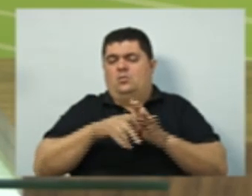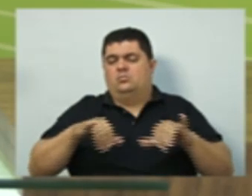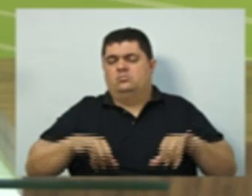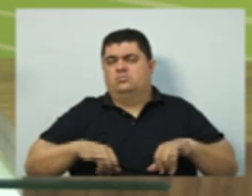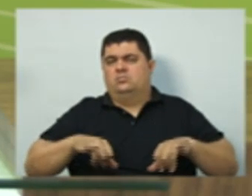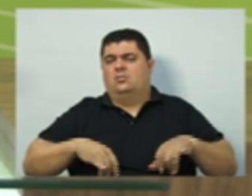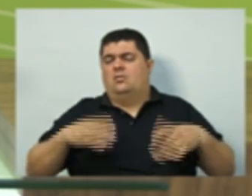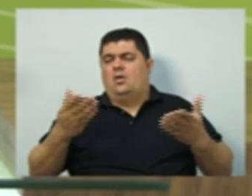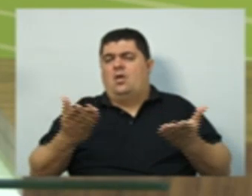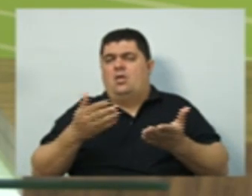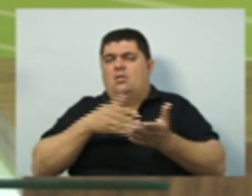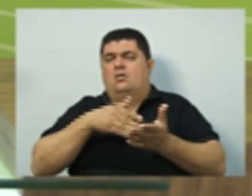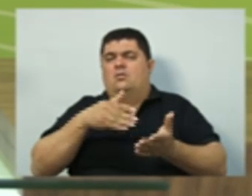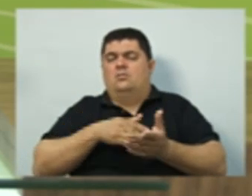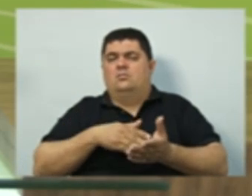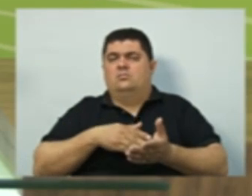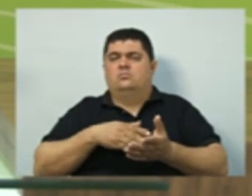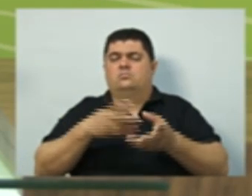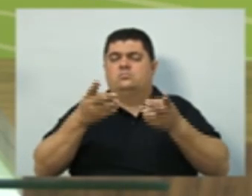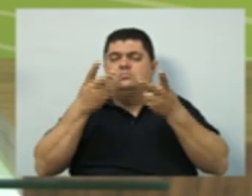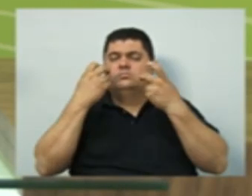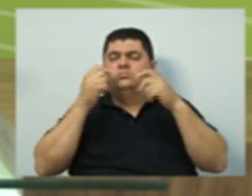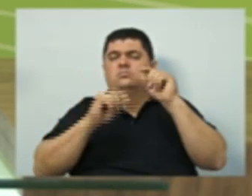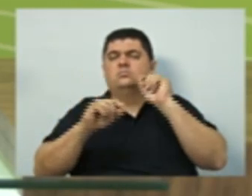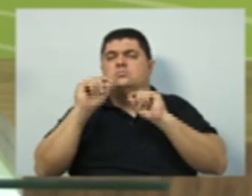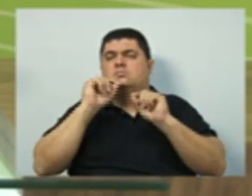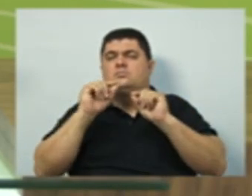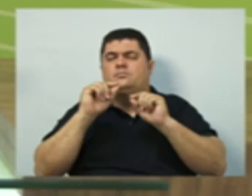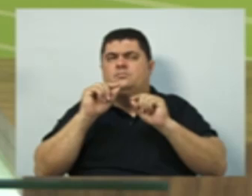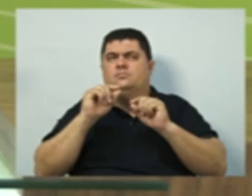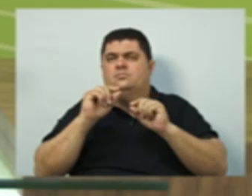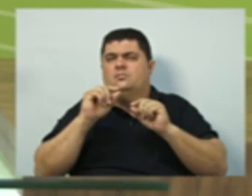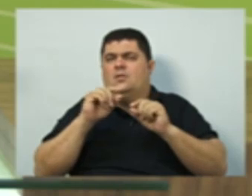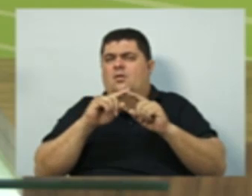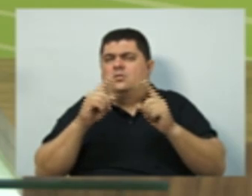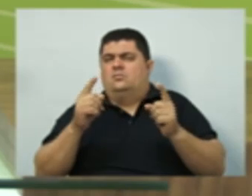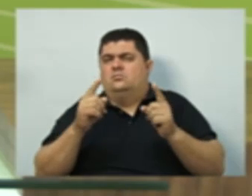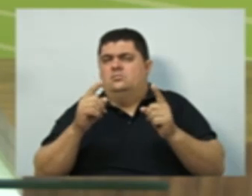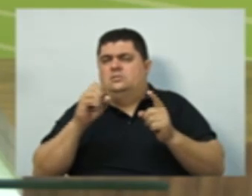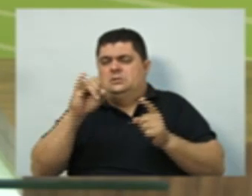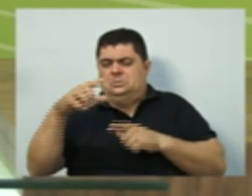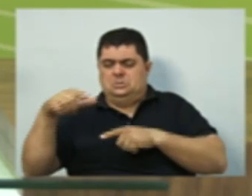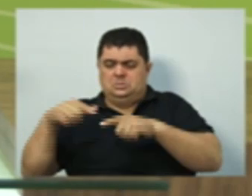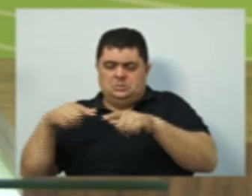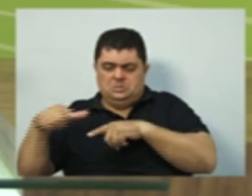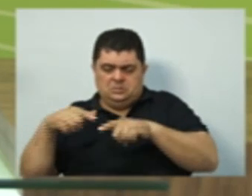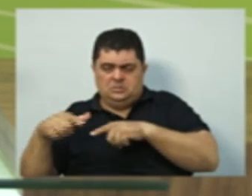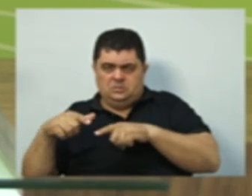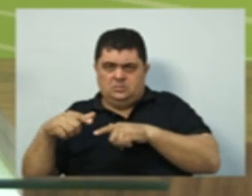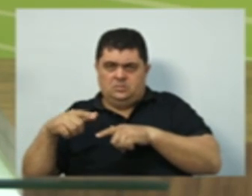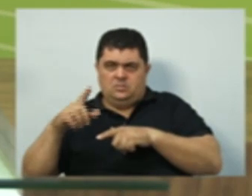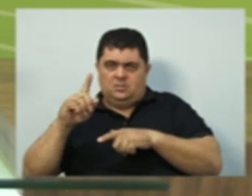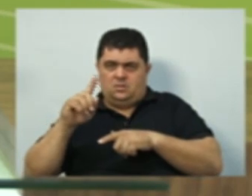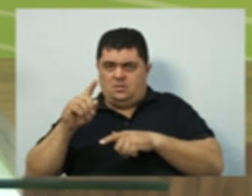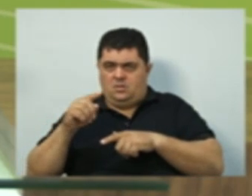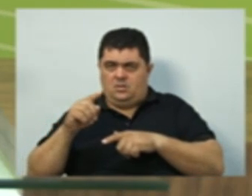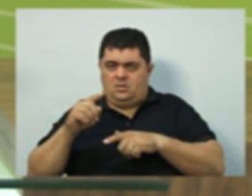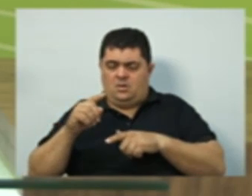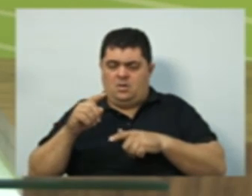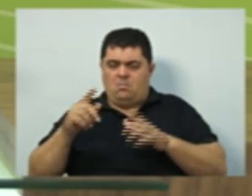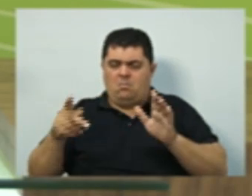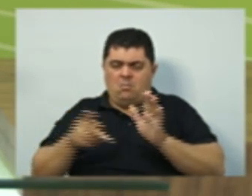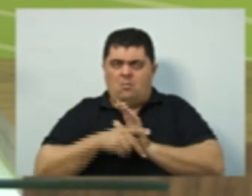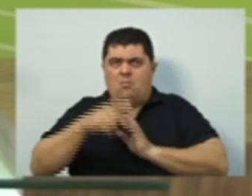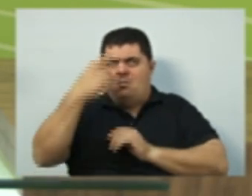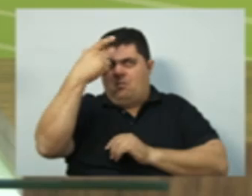agora nós vimos, como vocês podem perceber, e falar assim, nossa, professor, mas se o trabalho ele é um constituinte da essência